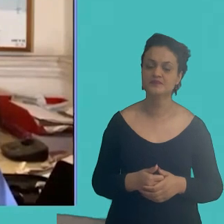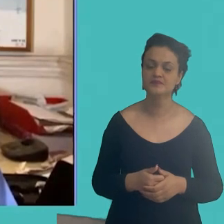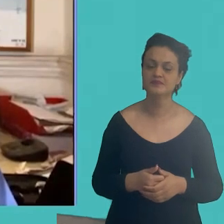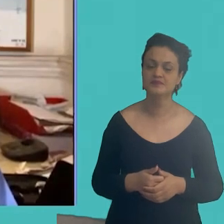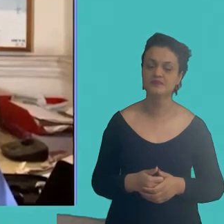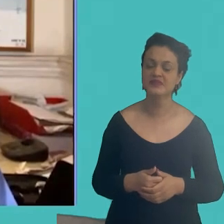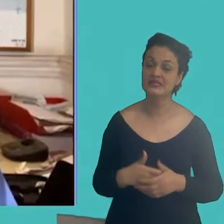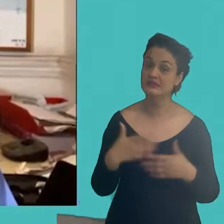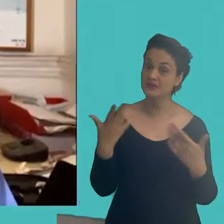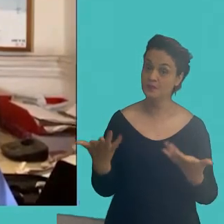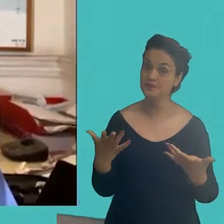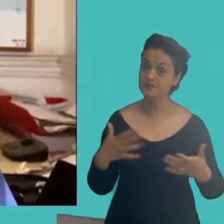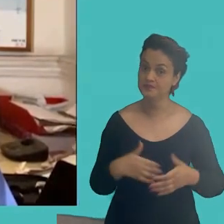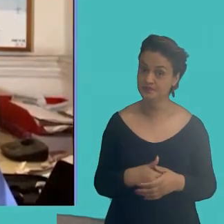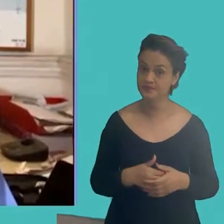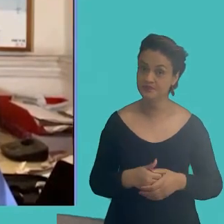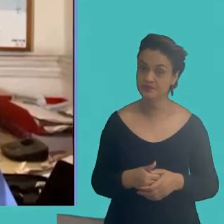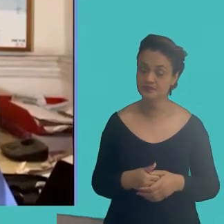caso,